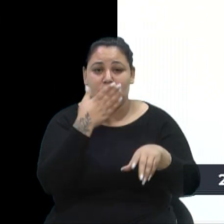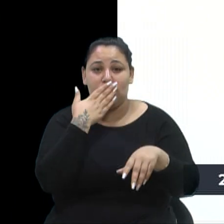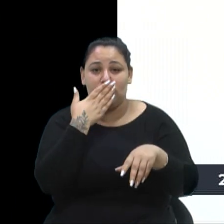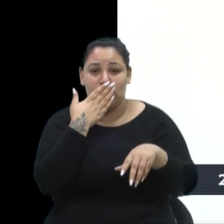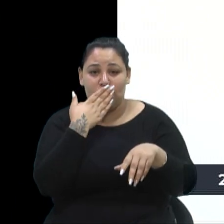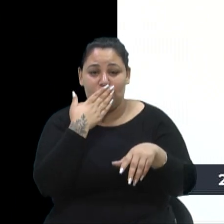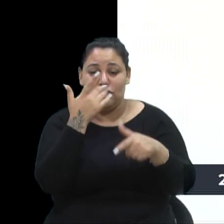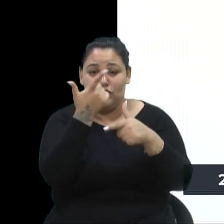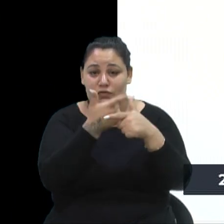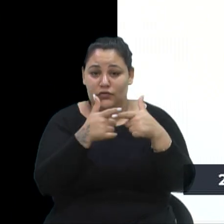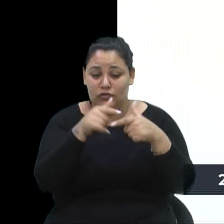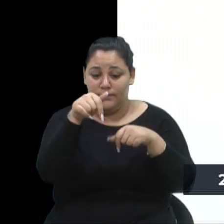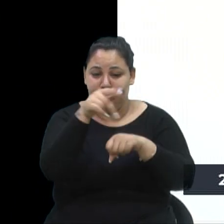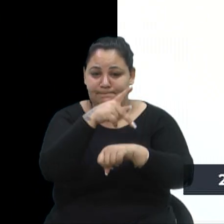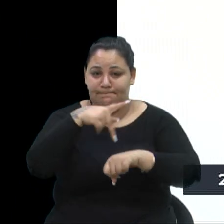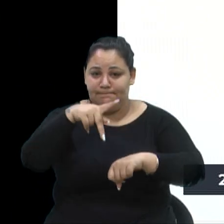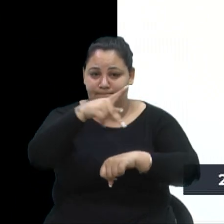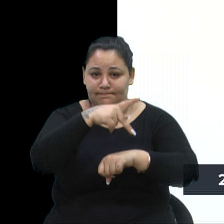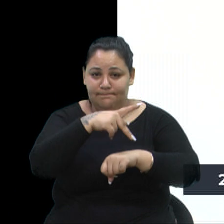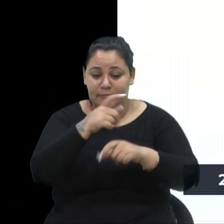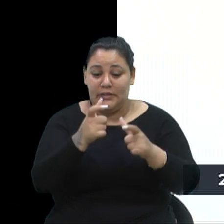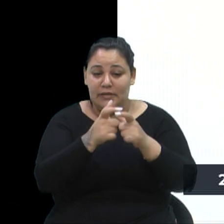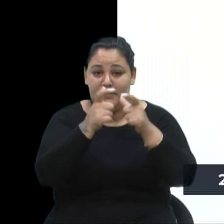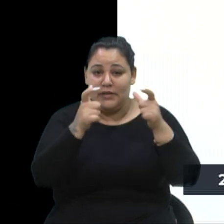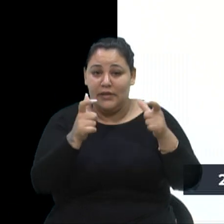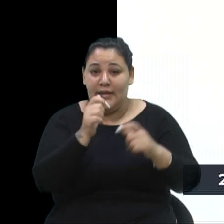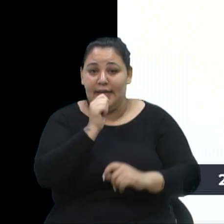país. A maioria ainda